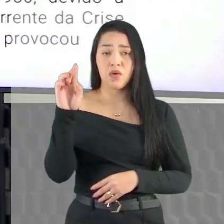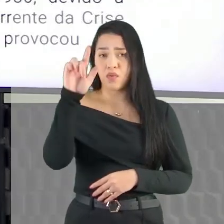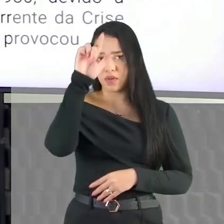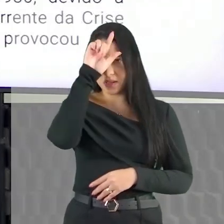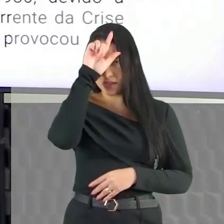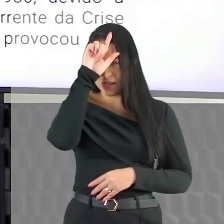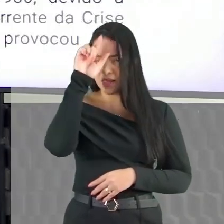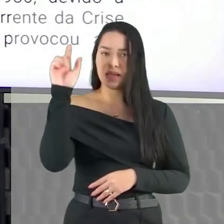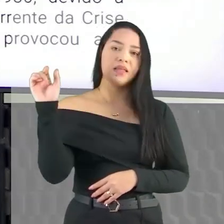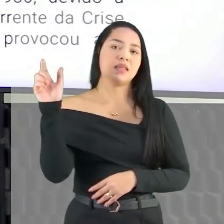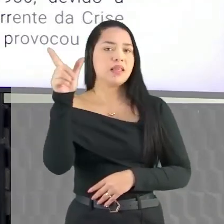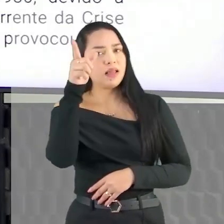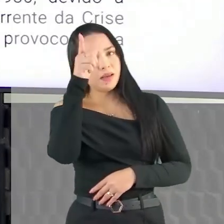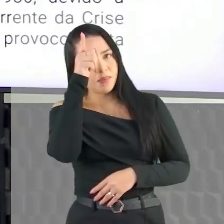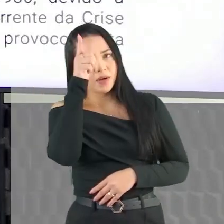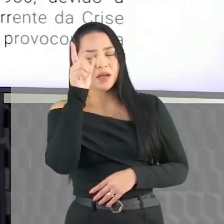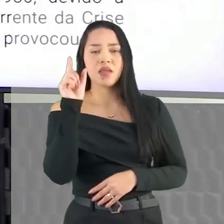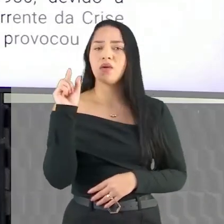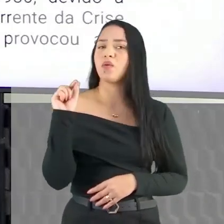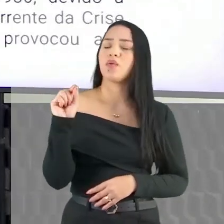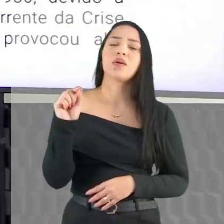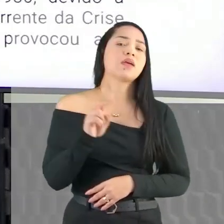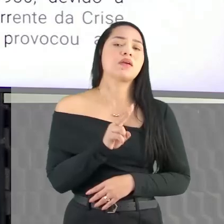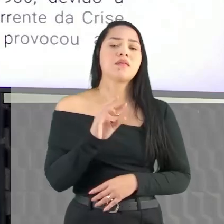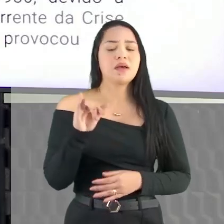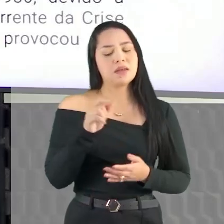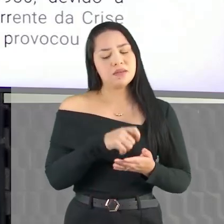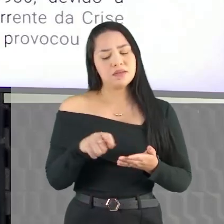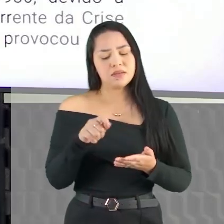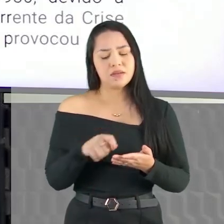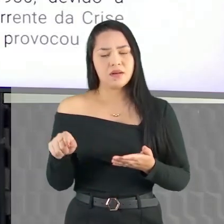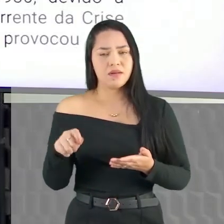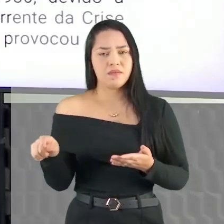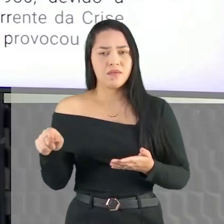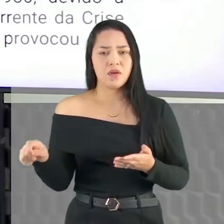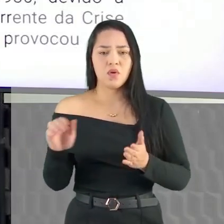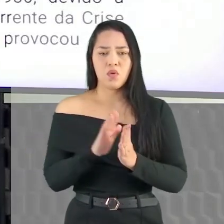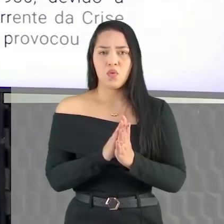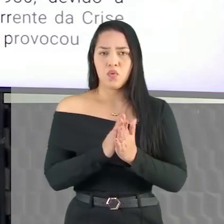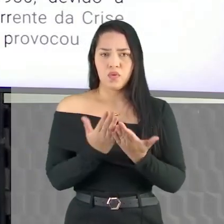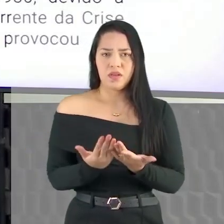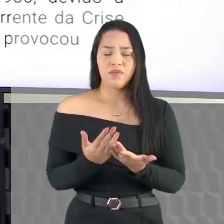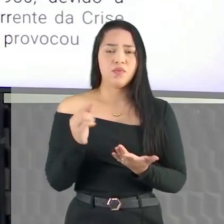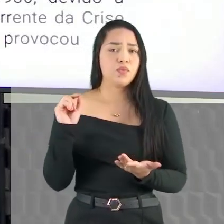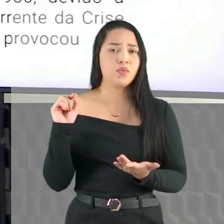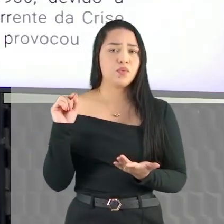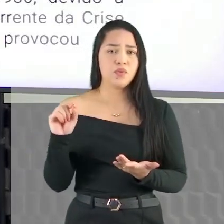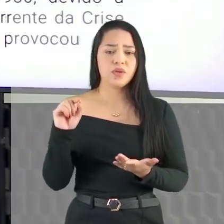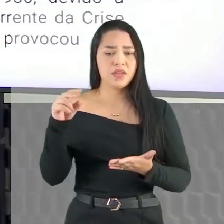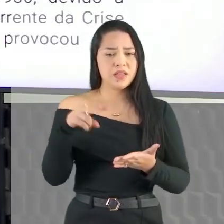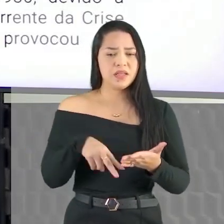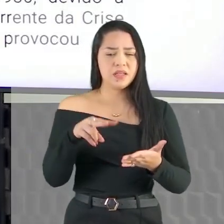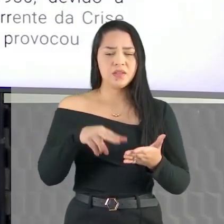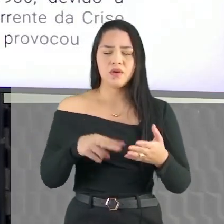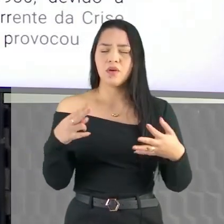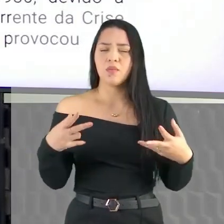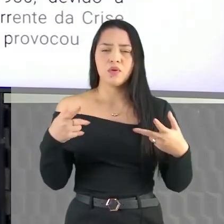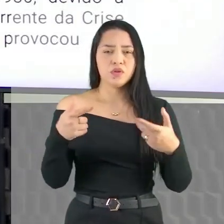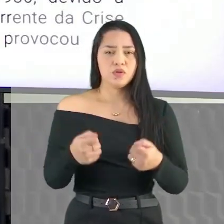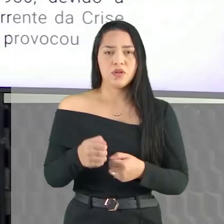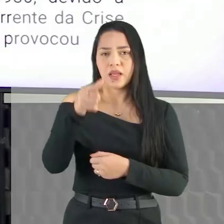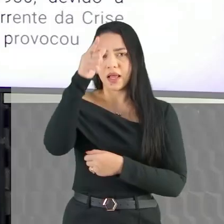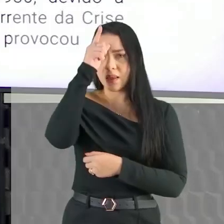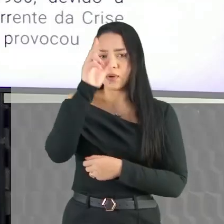Ele é preso, primeiramente, ele vai e escreve um livro que se torna, né, lido por toda a Alemanha,